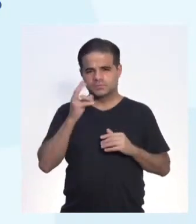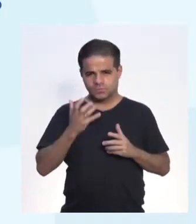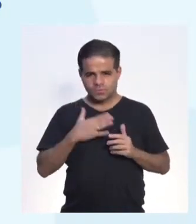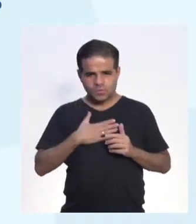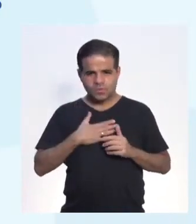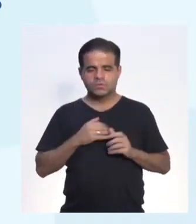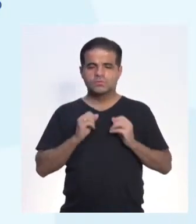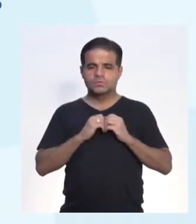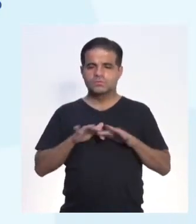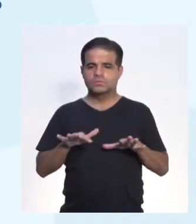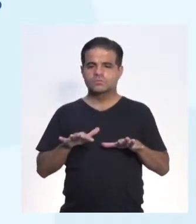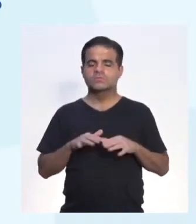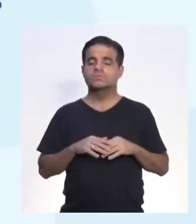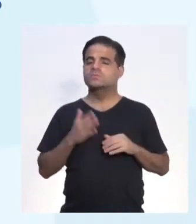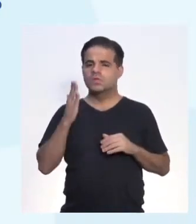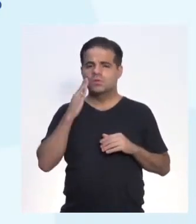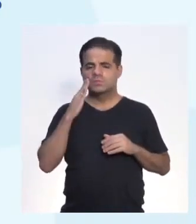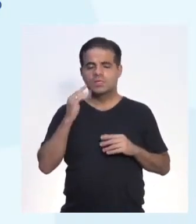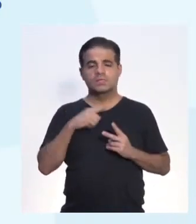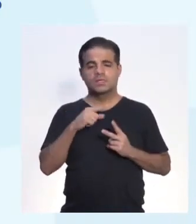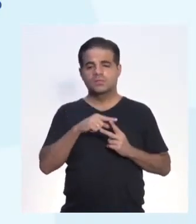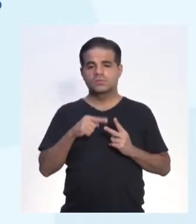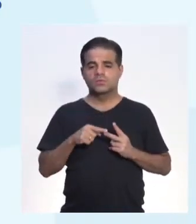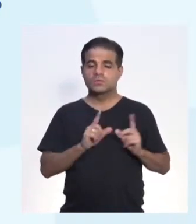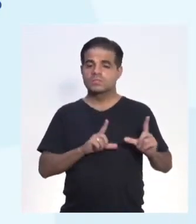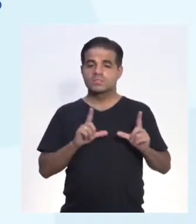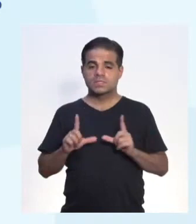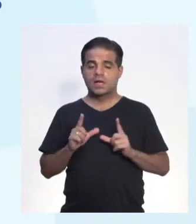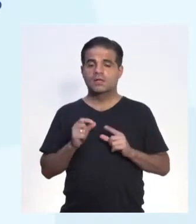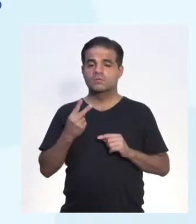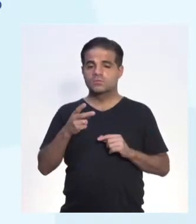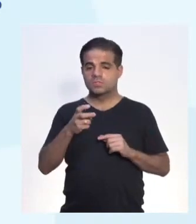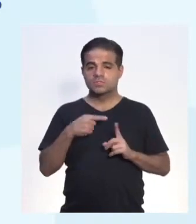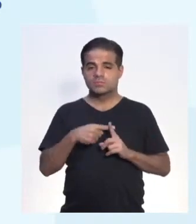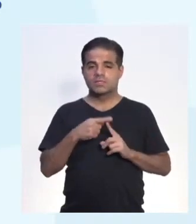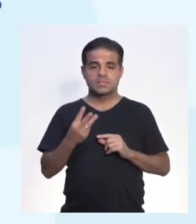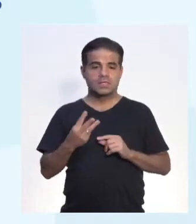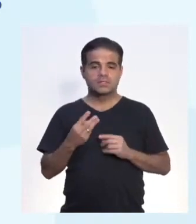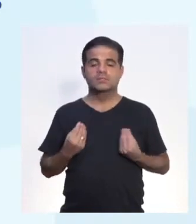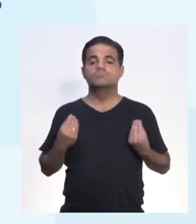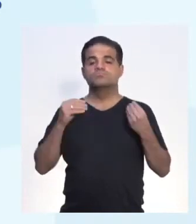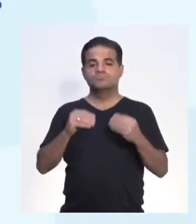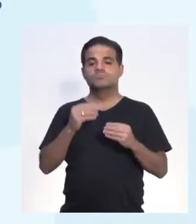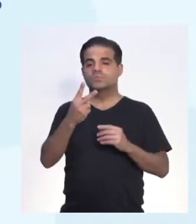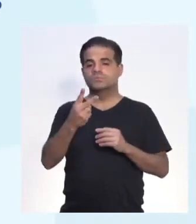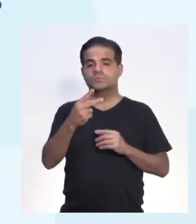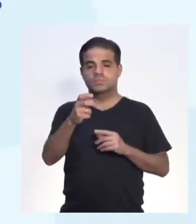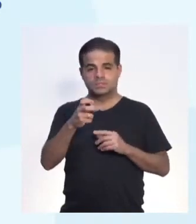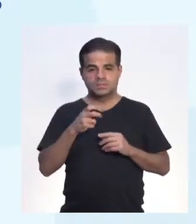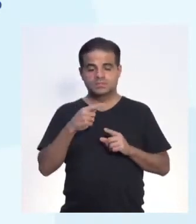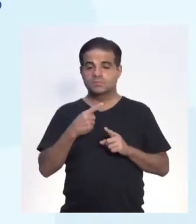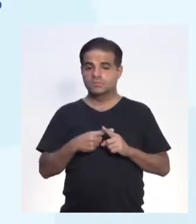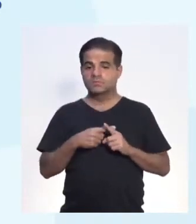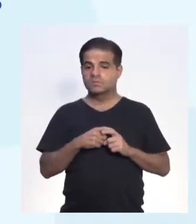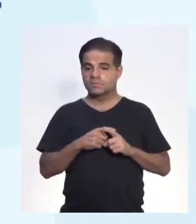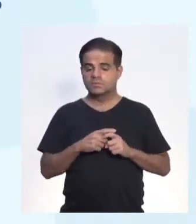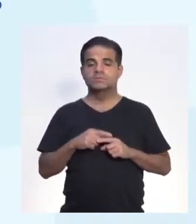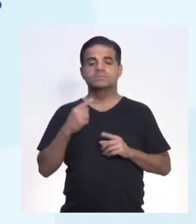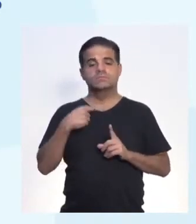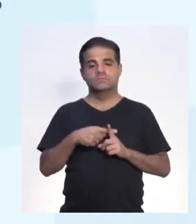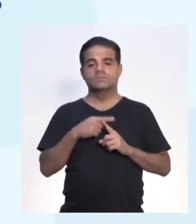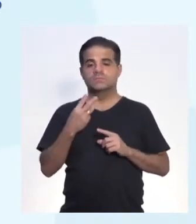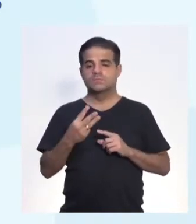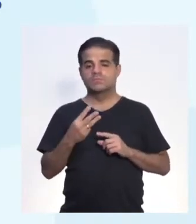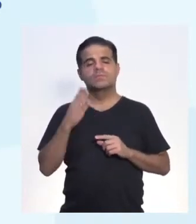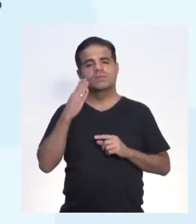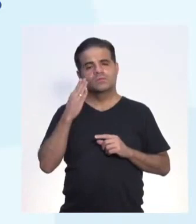de distributiva? Eu sei que tem 2 lados valendo 2x mais 3. Então, eu pus 2 vezes 2x mais 3.